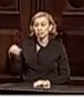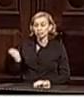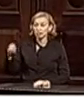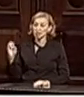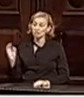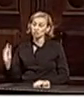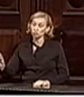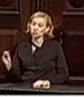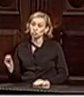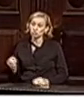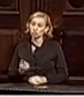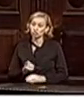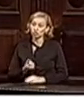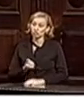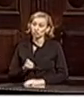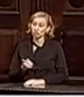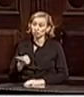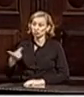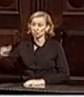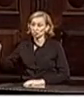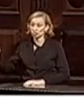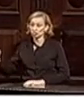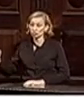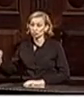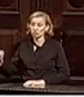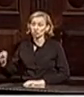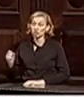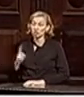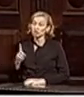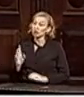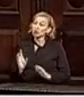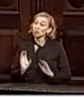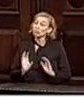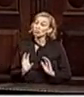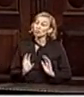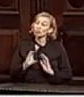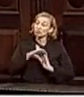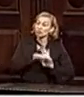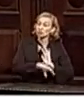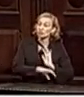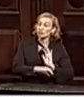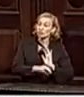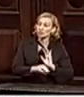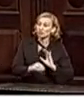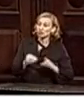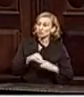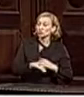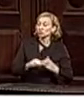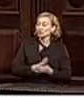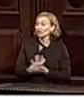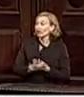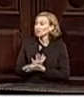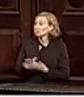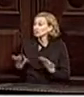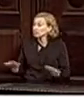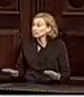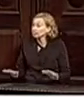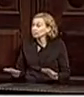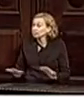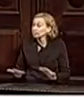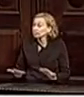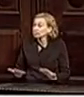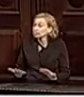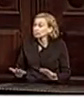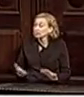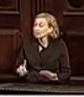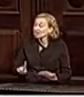apreciou essas emendas, nem apreciou as emendas na comissão de orçamento, para que depois